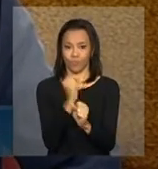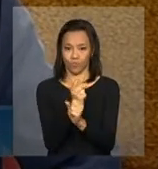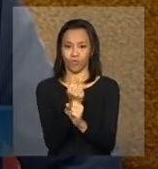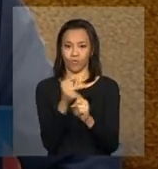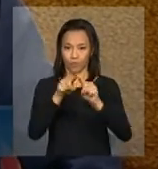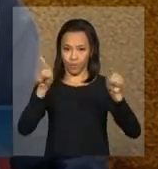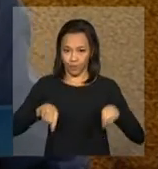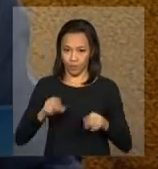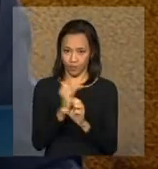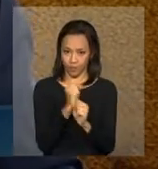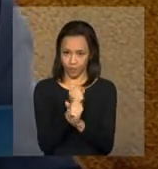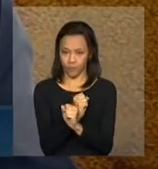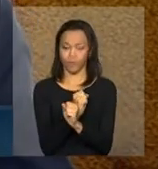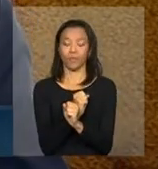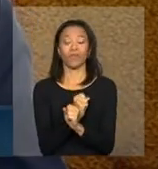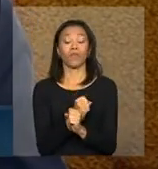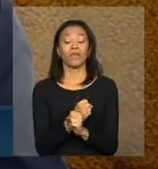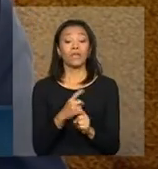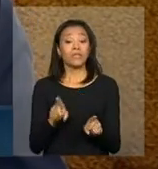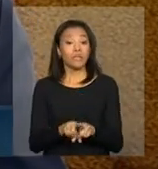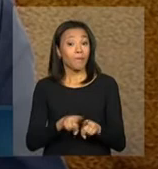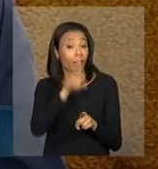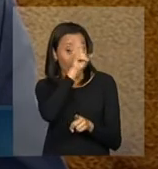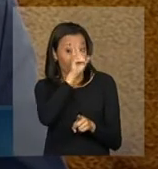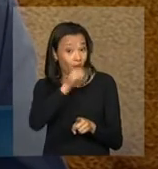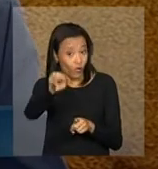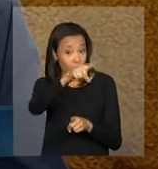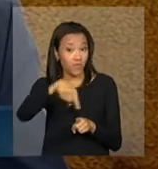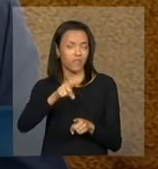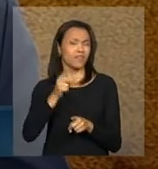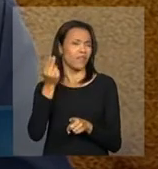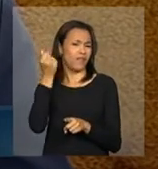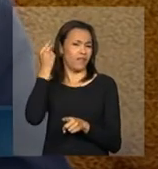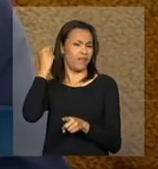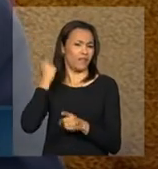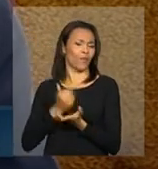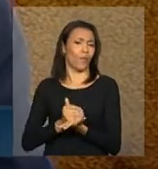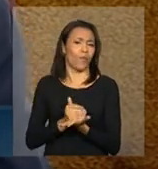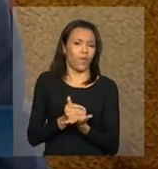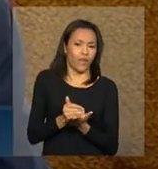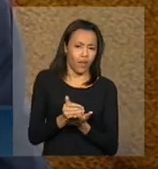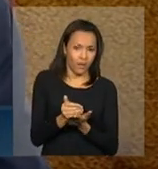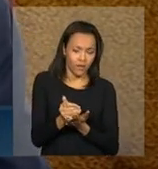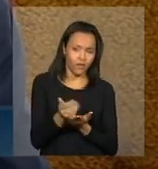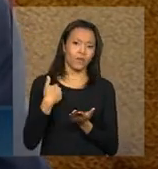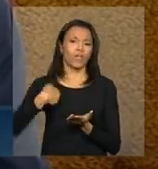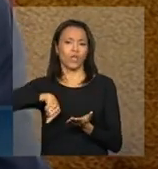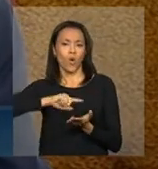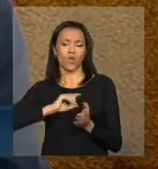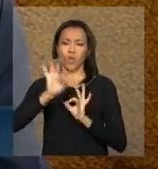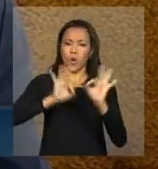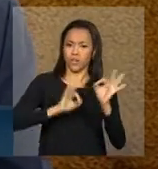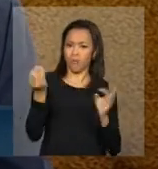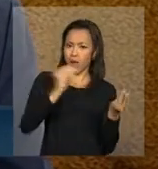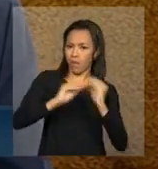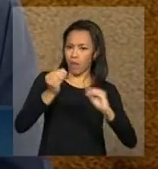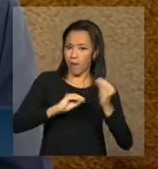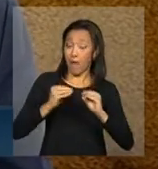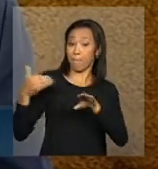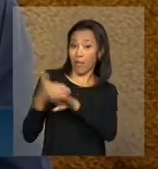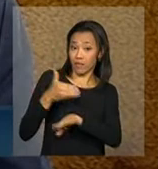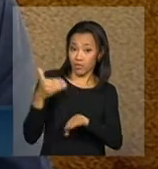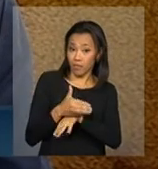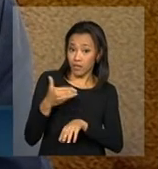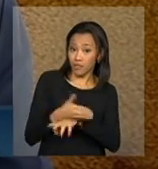específicos. Desde o começo dos processos que a gente vem elaborando sobre participação no planejamento e